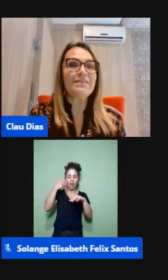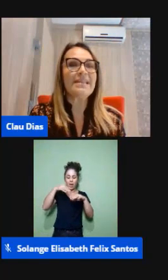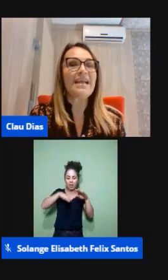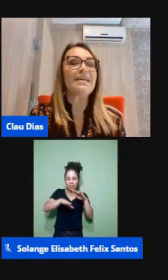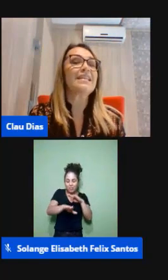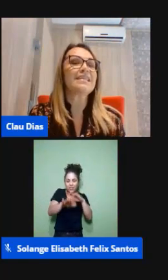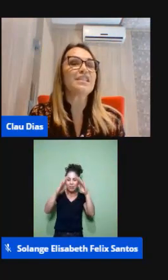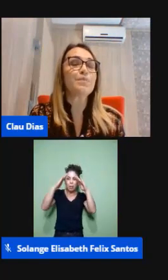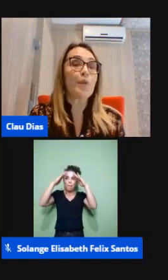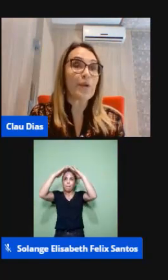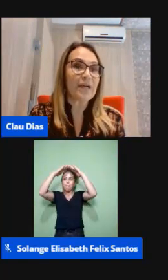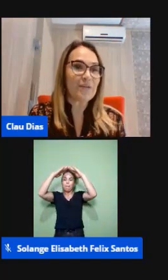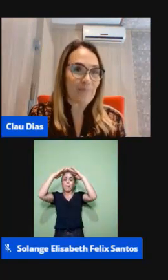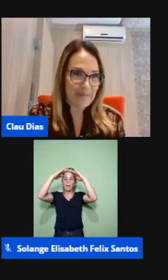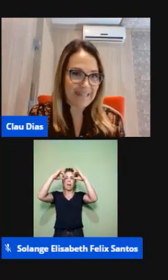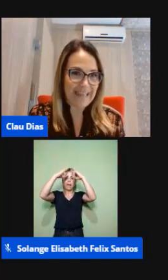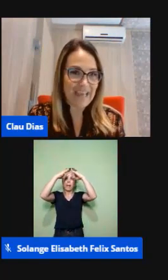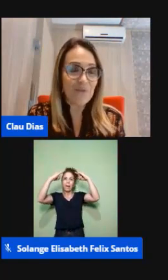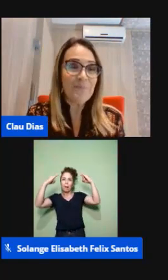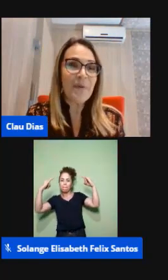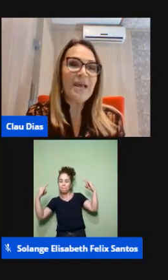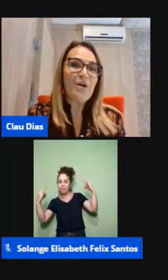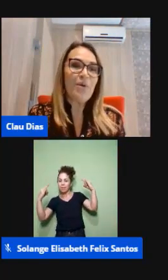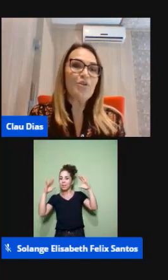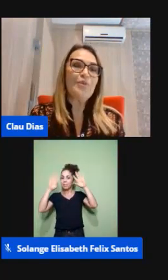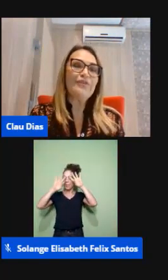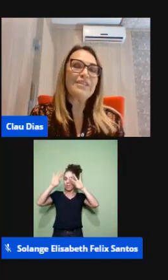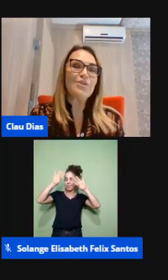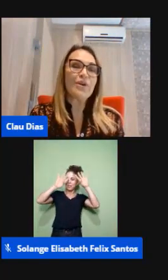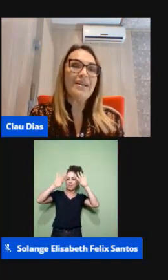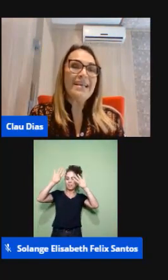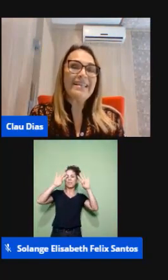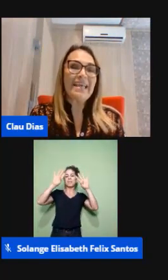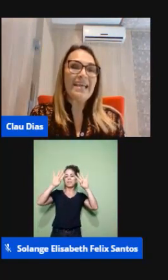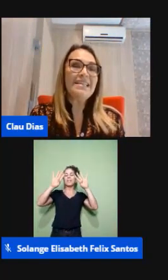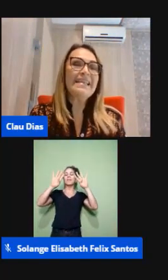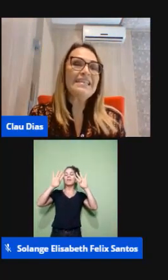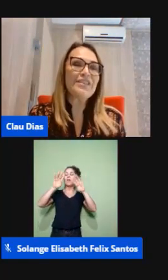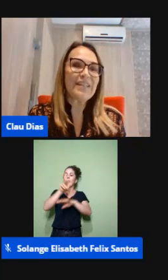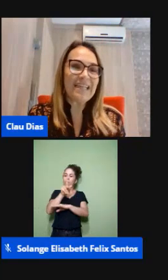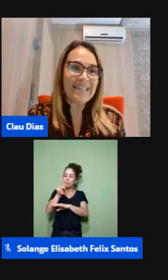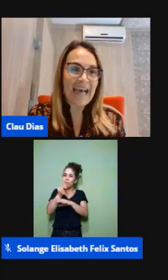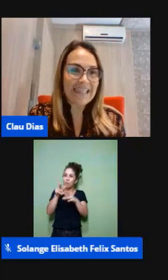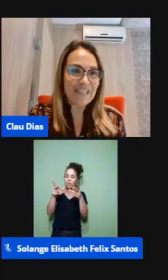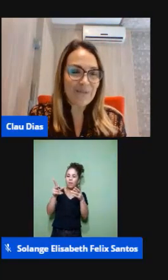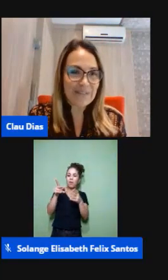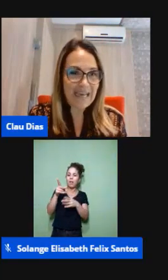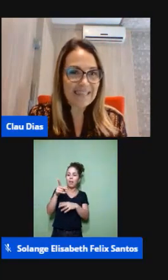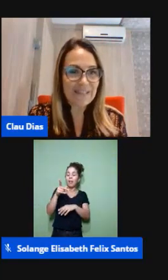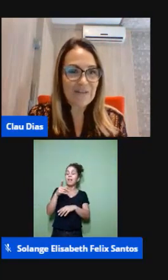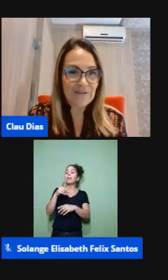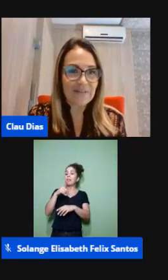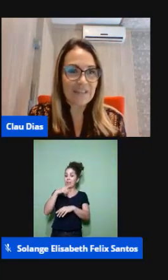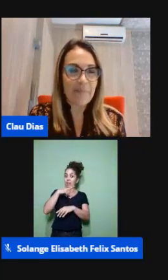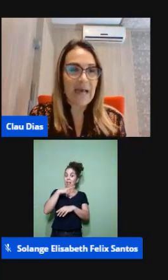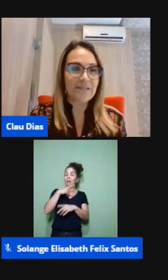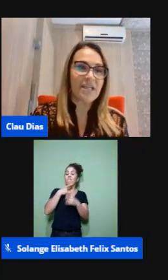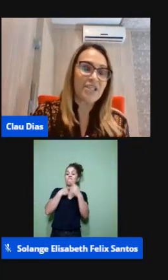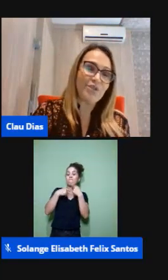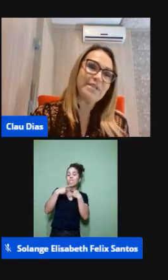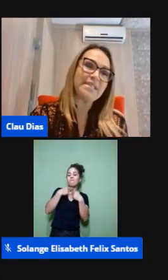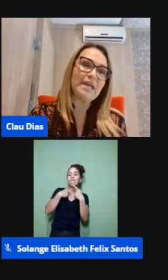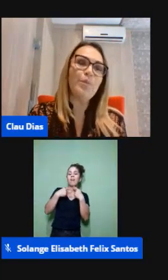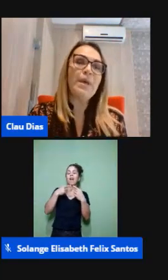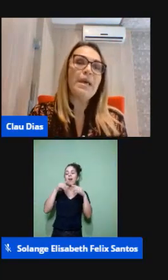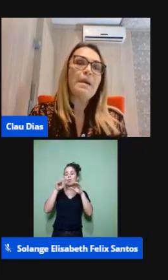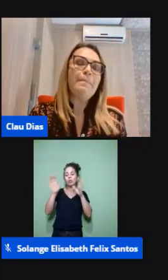no espaço externo, a criança explorando, aprendendo, quando o professor tem a intencionalidade de usar esses outros espaços